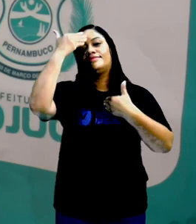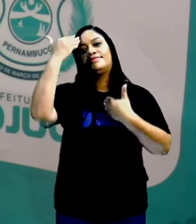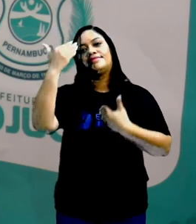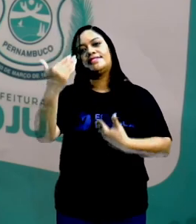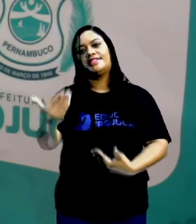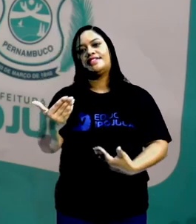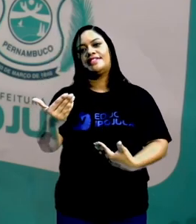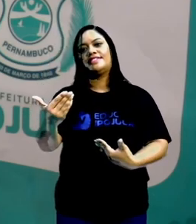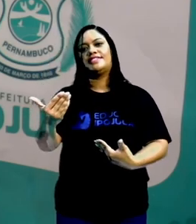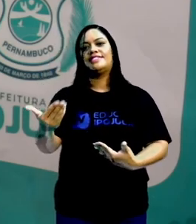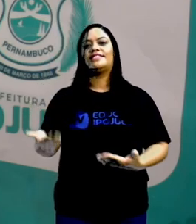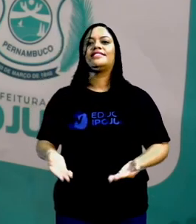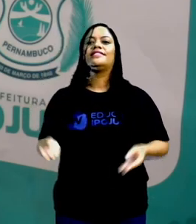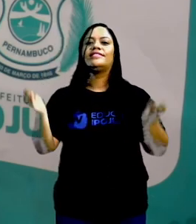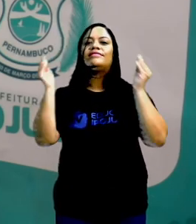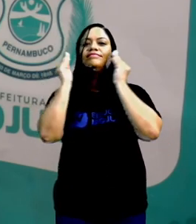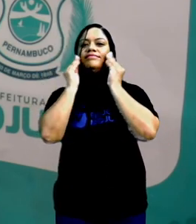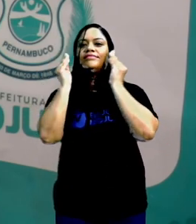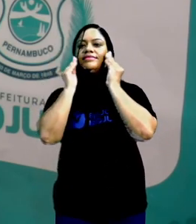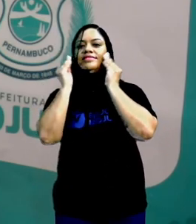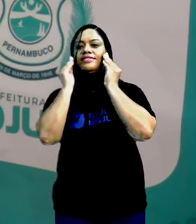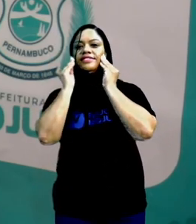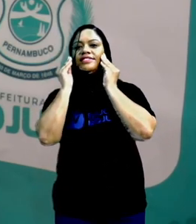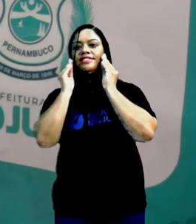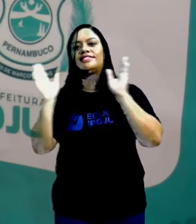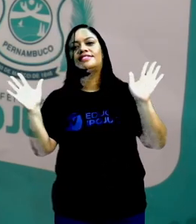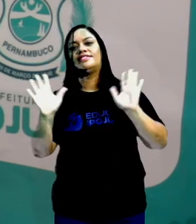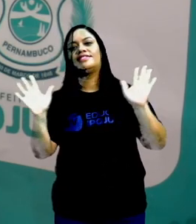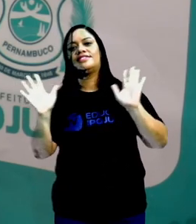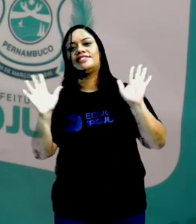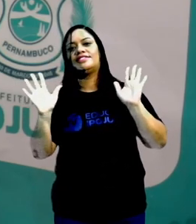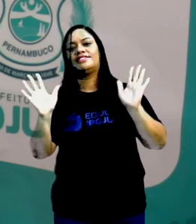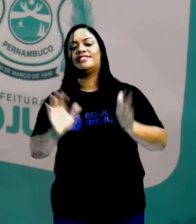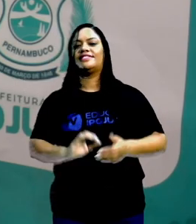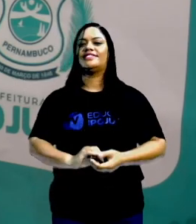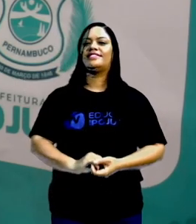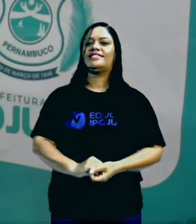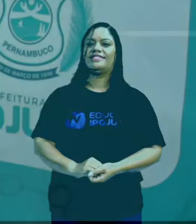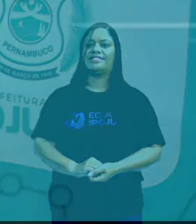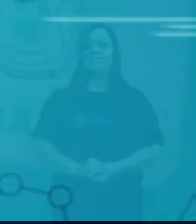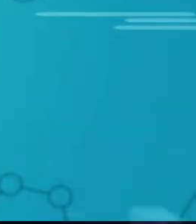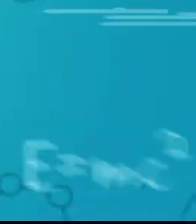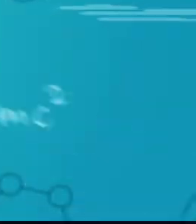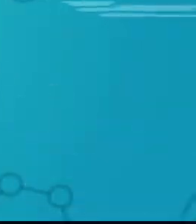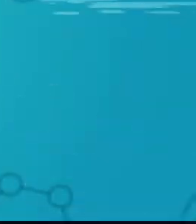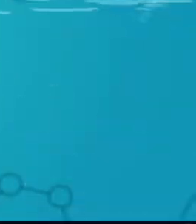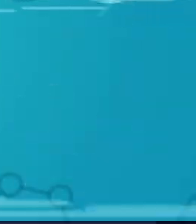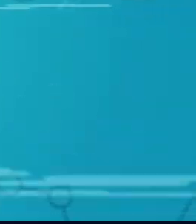Obrigada e beijo no coração. Até a próxima aula.